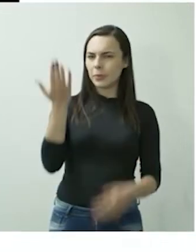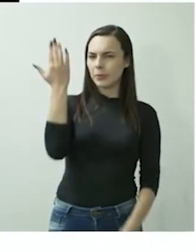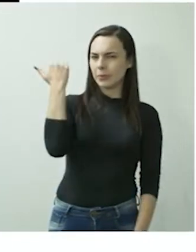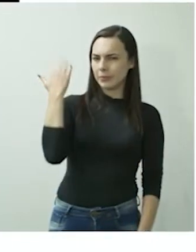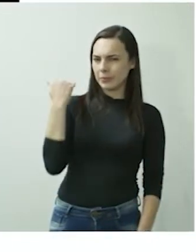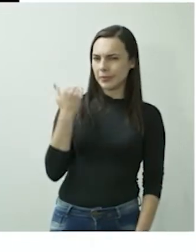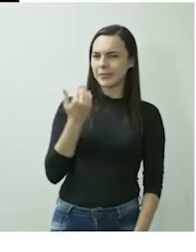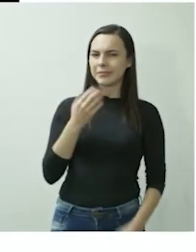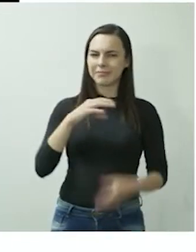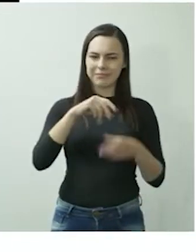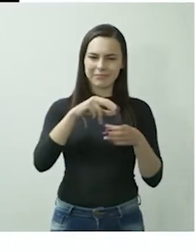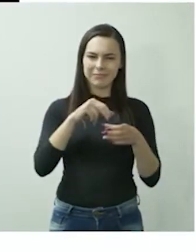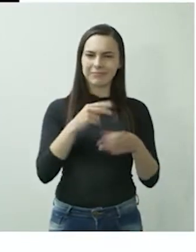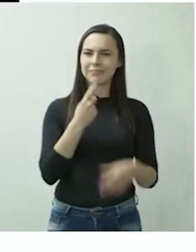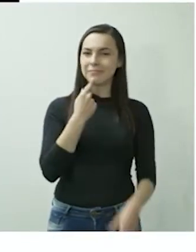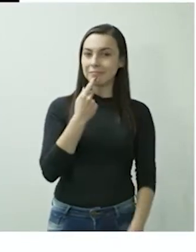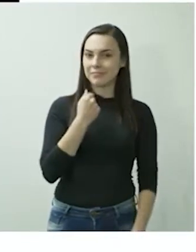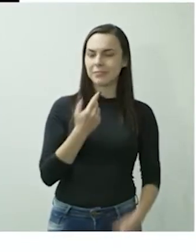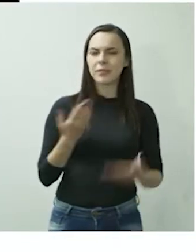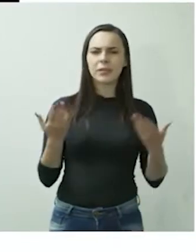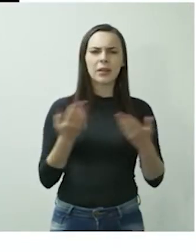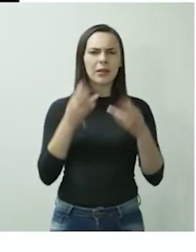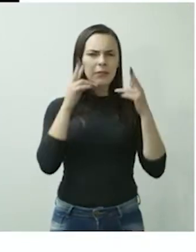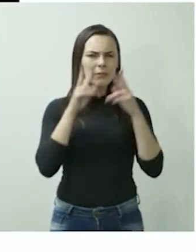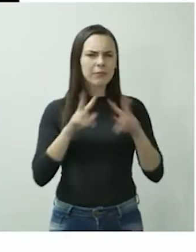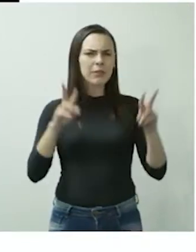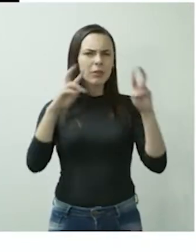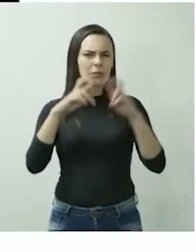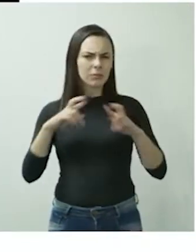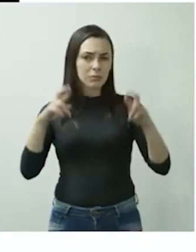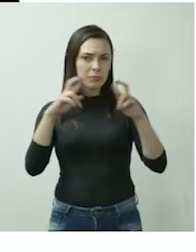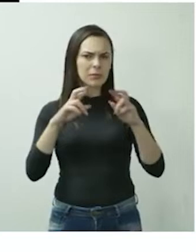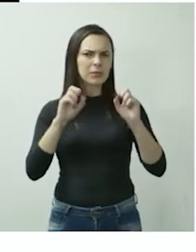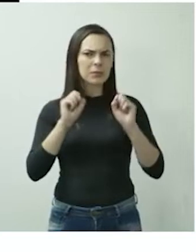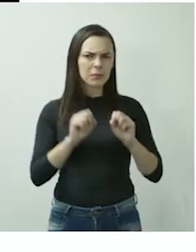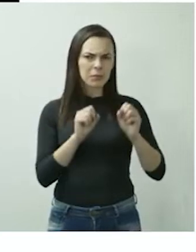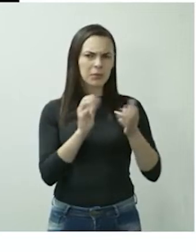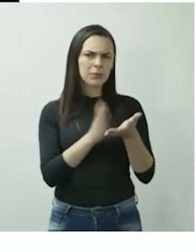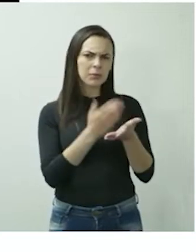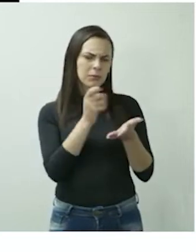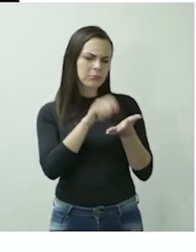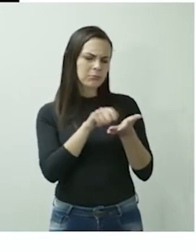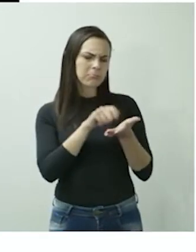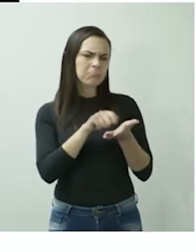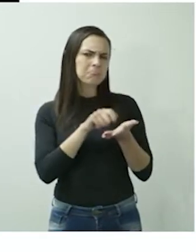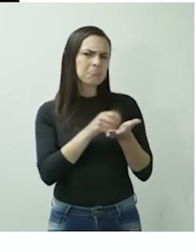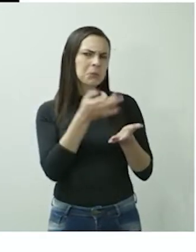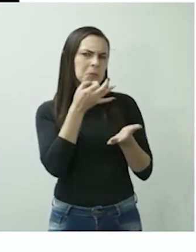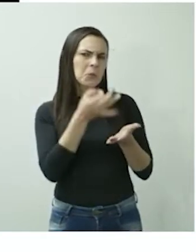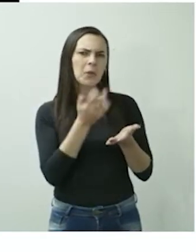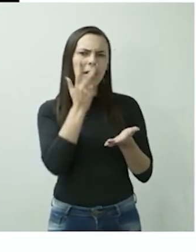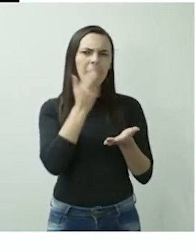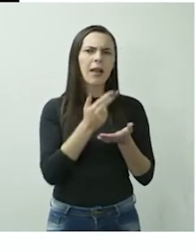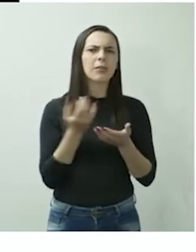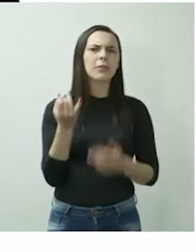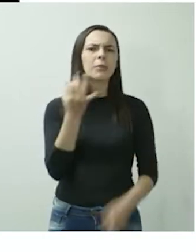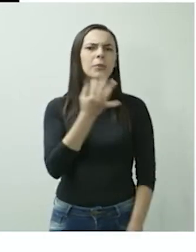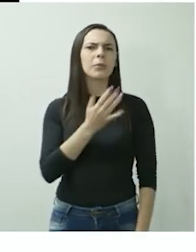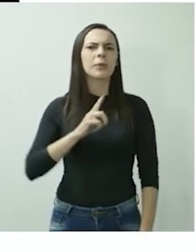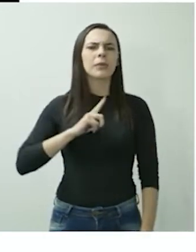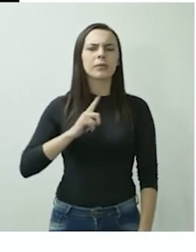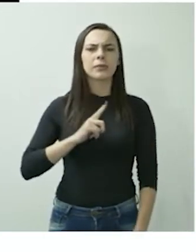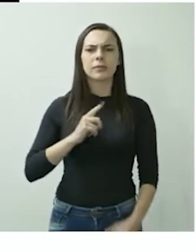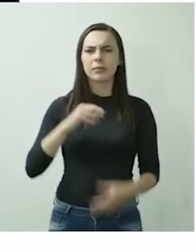tampinhas vermelhas. Vejam, observem e escreva aí qual é a sua sugestão da quantidade